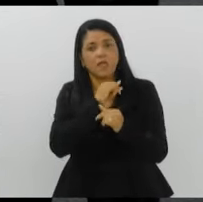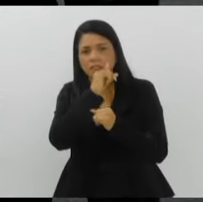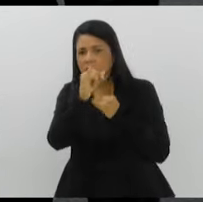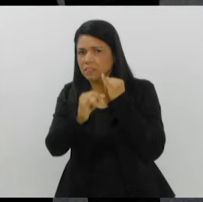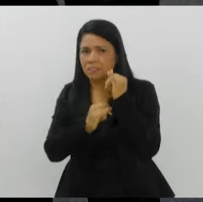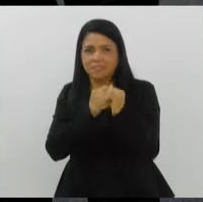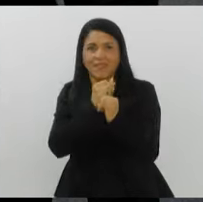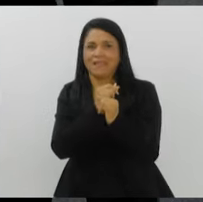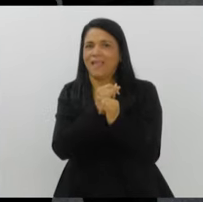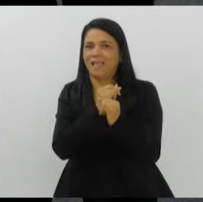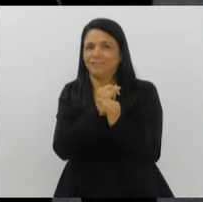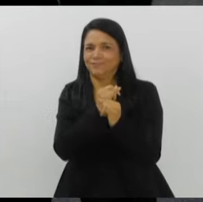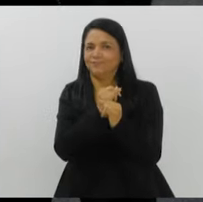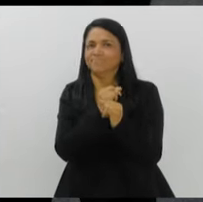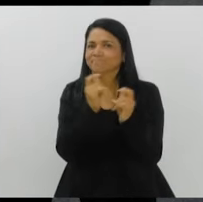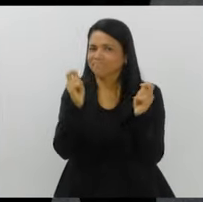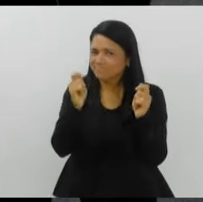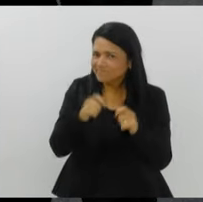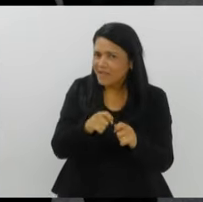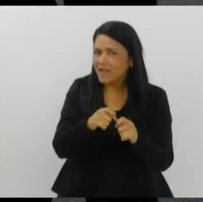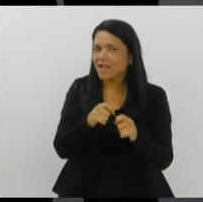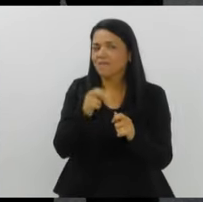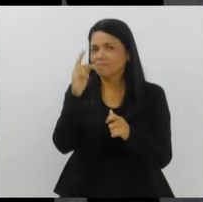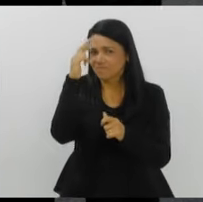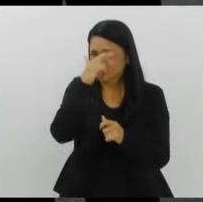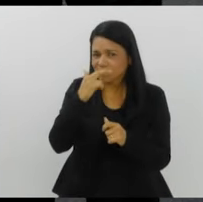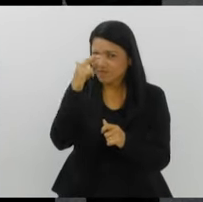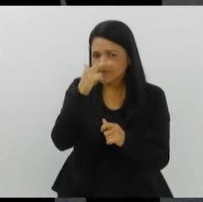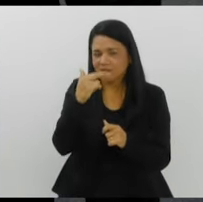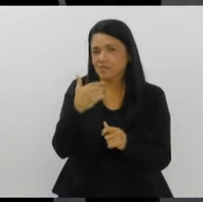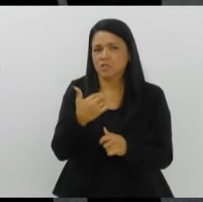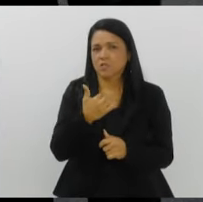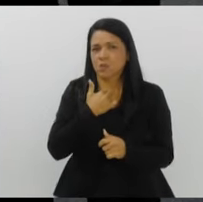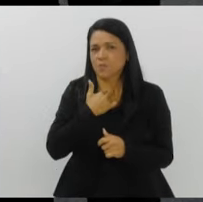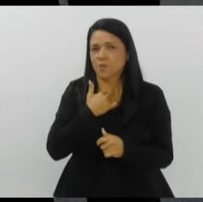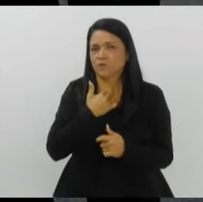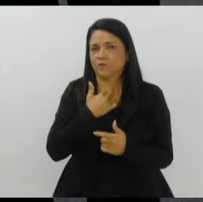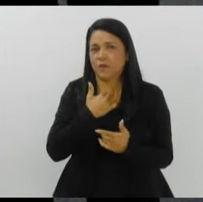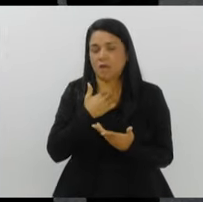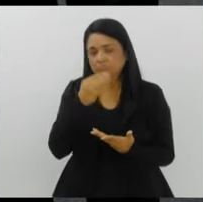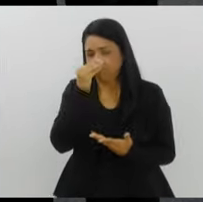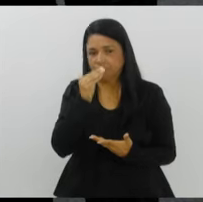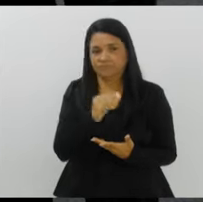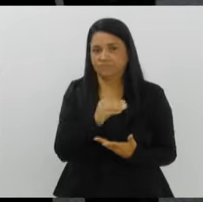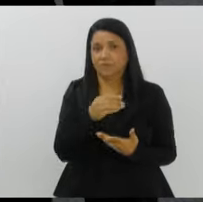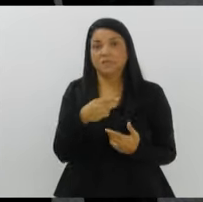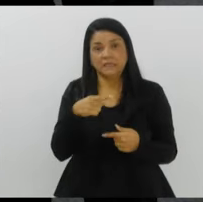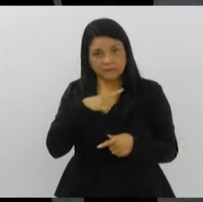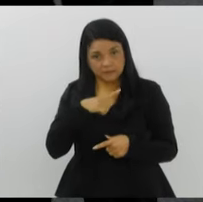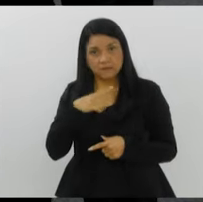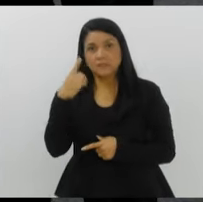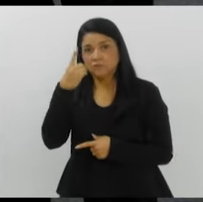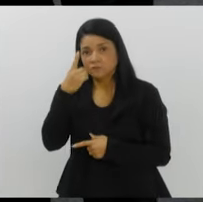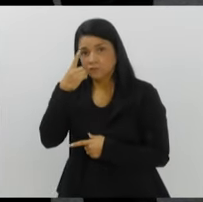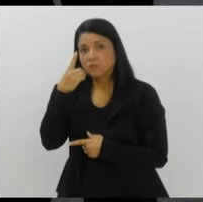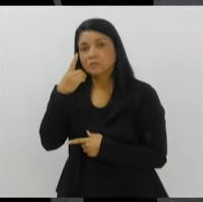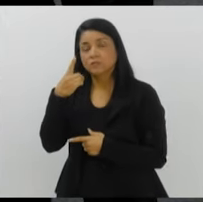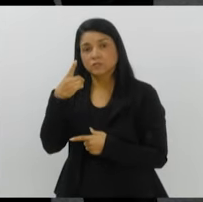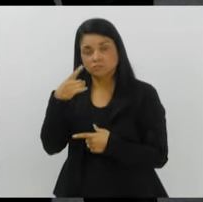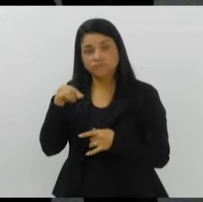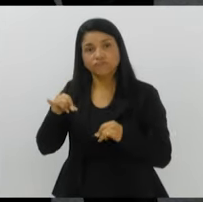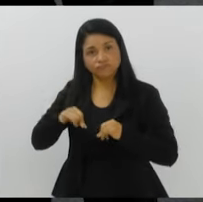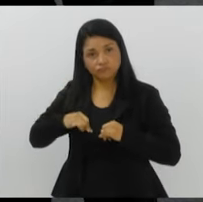é terra de ninguém. Isso não pode ficar impune. Né? Temos deputados que sofreram atentados aqui.